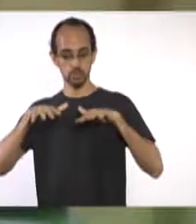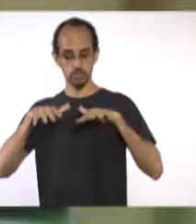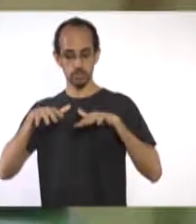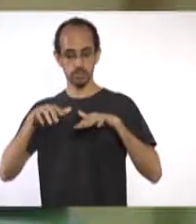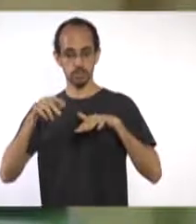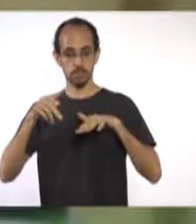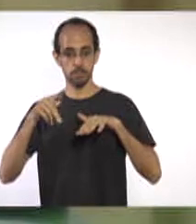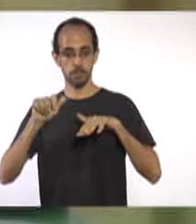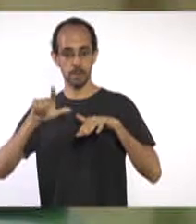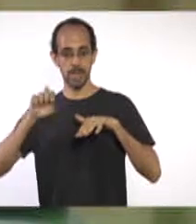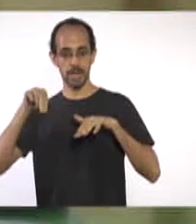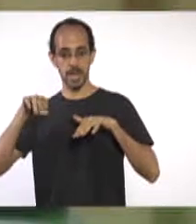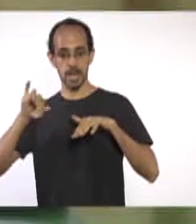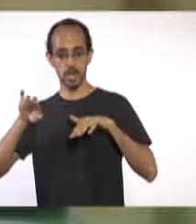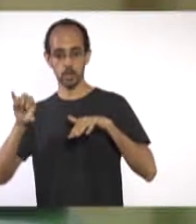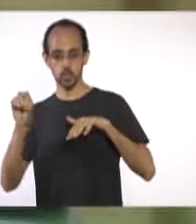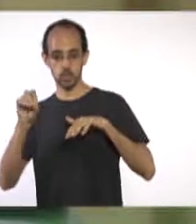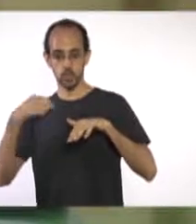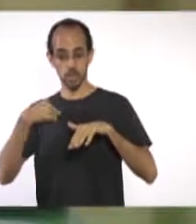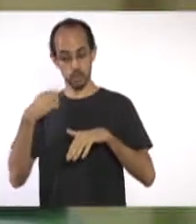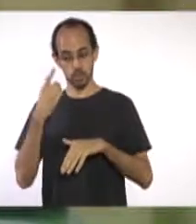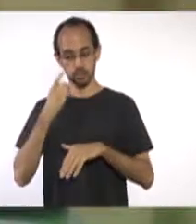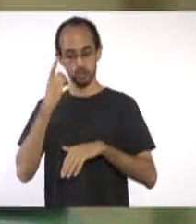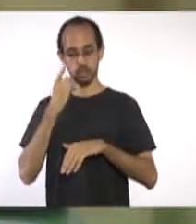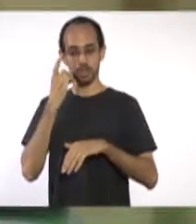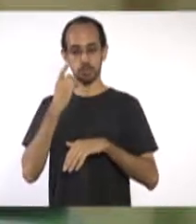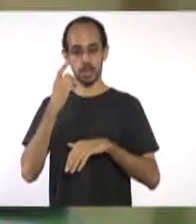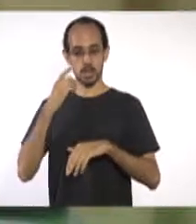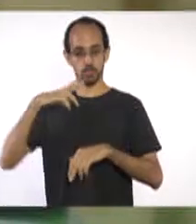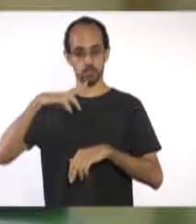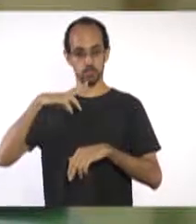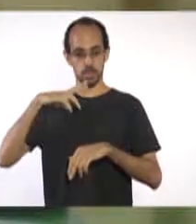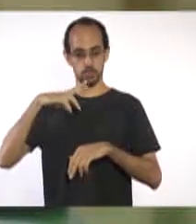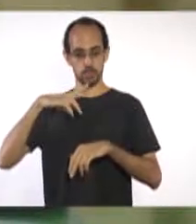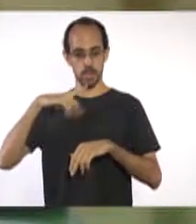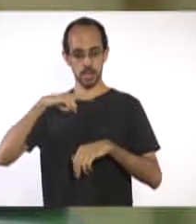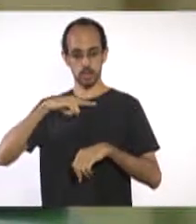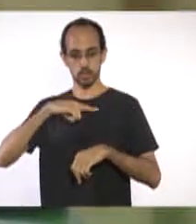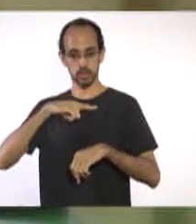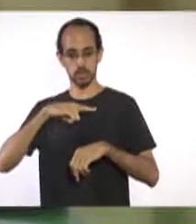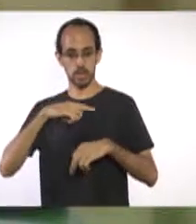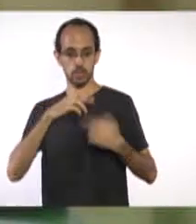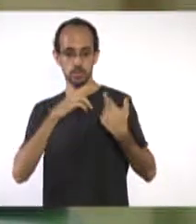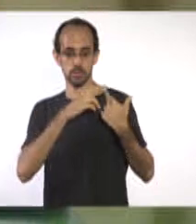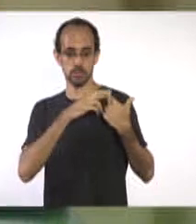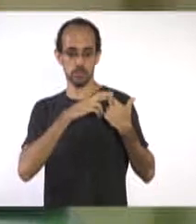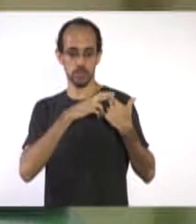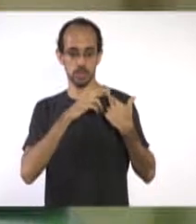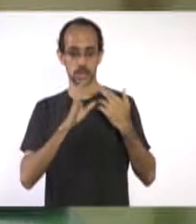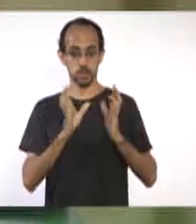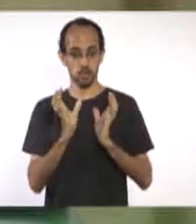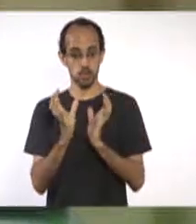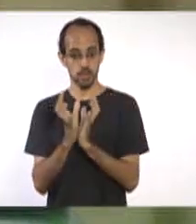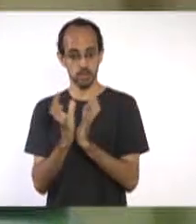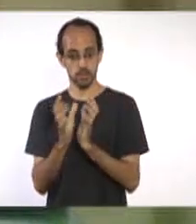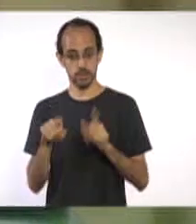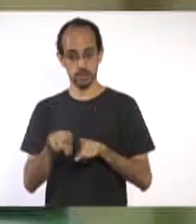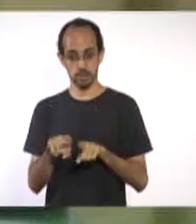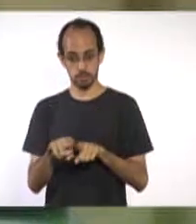um deputado individualmente, eu tenho também atribuições coletivas, achei muito